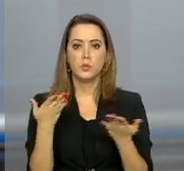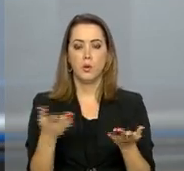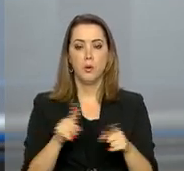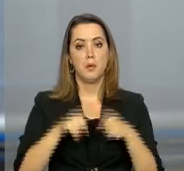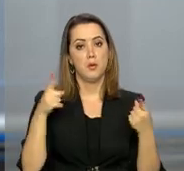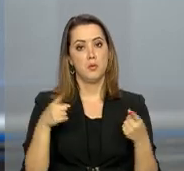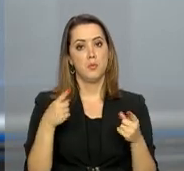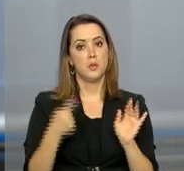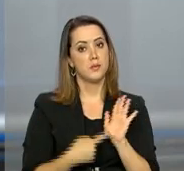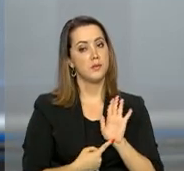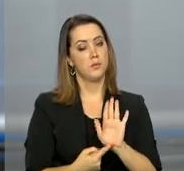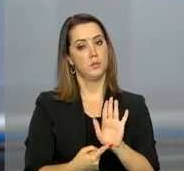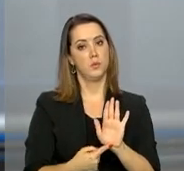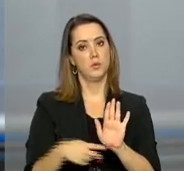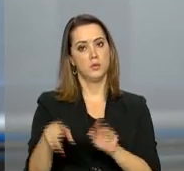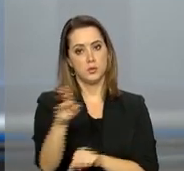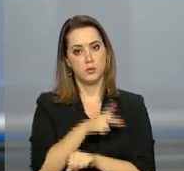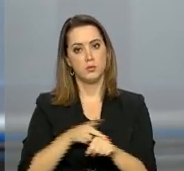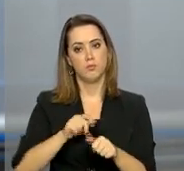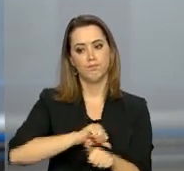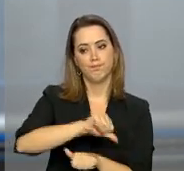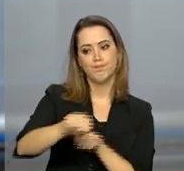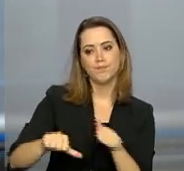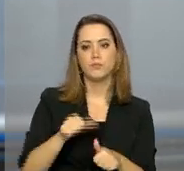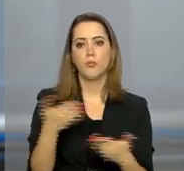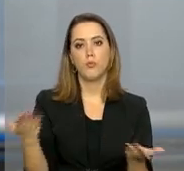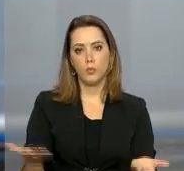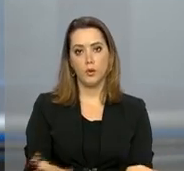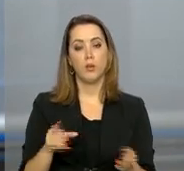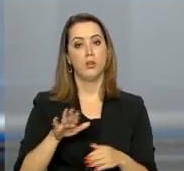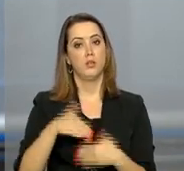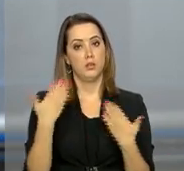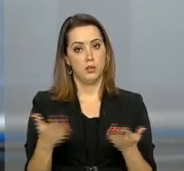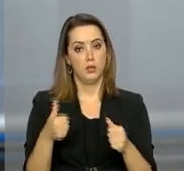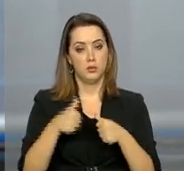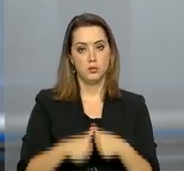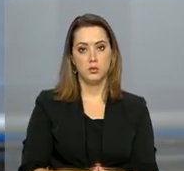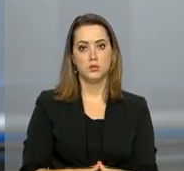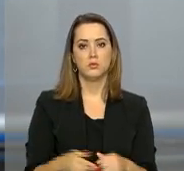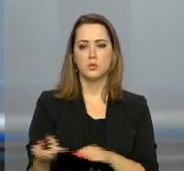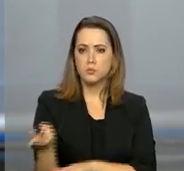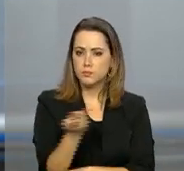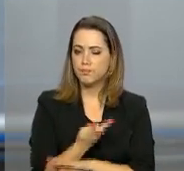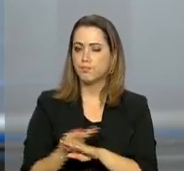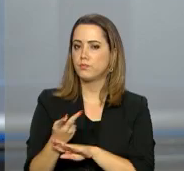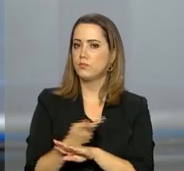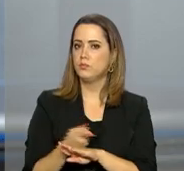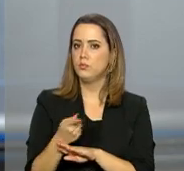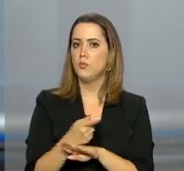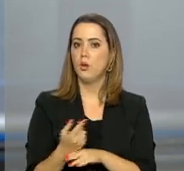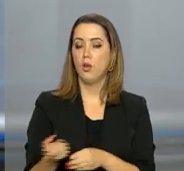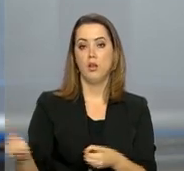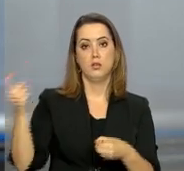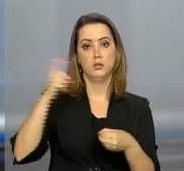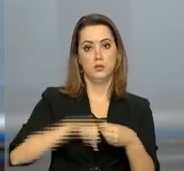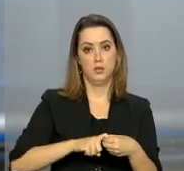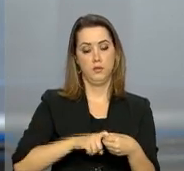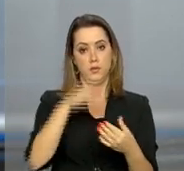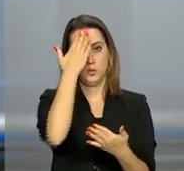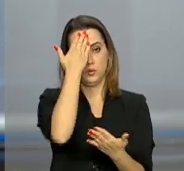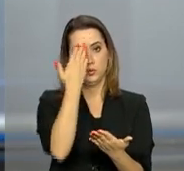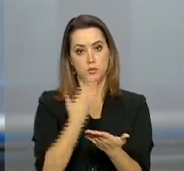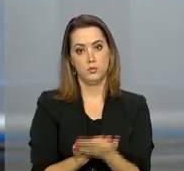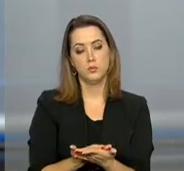que indicarão que o país mudou e que está perseguindo o restabelecimento da